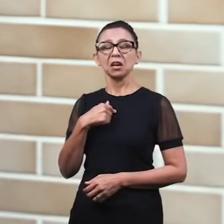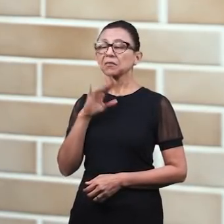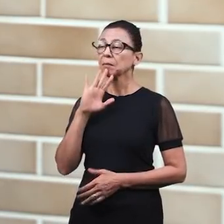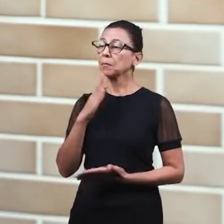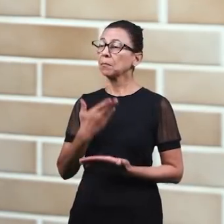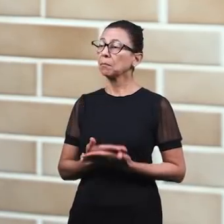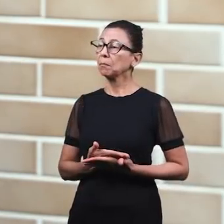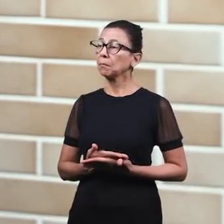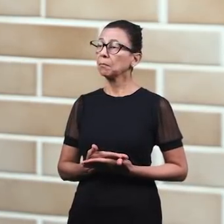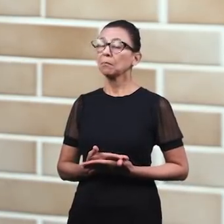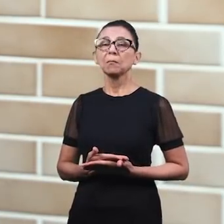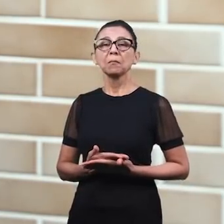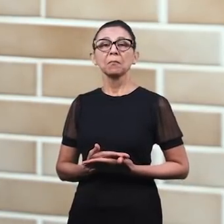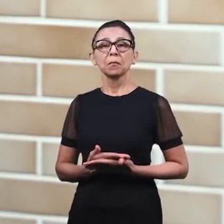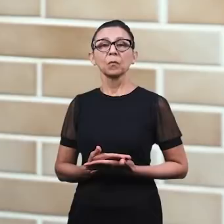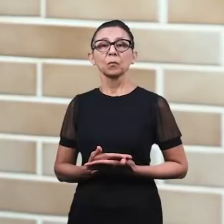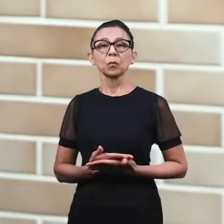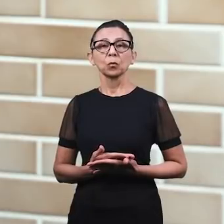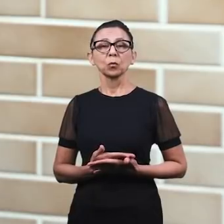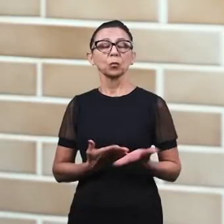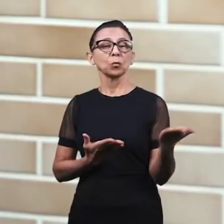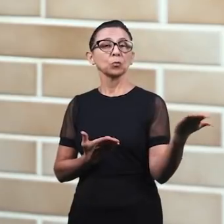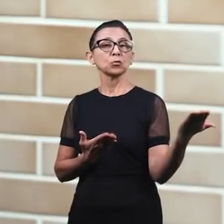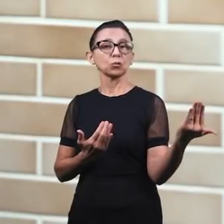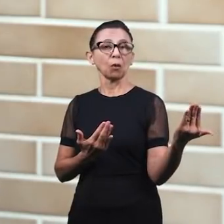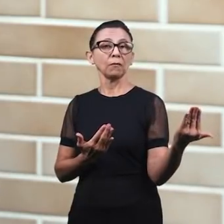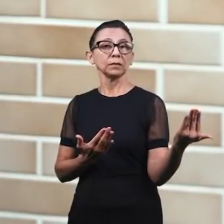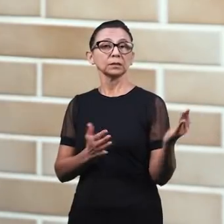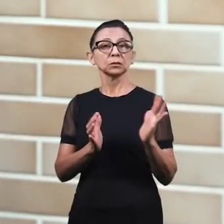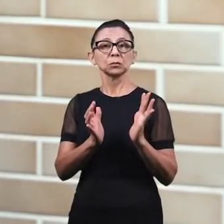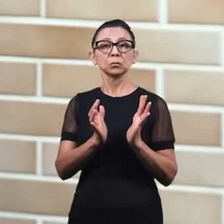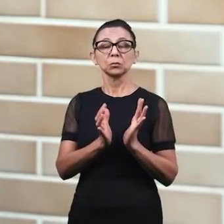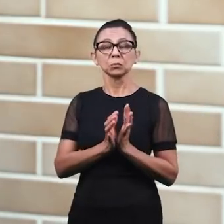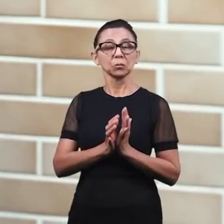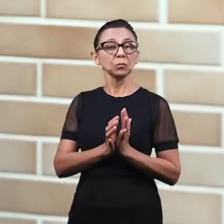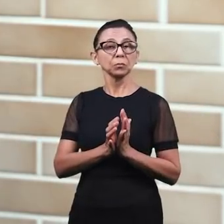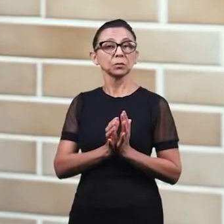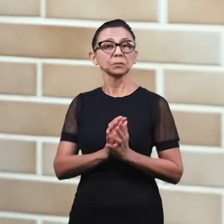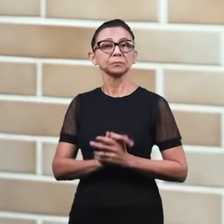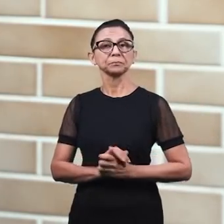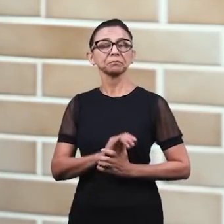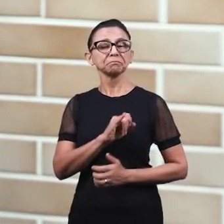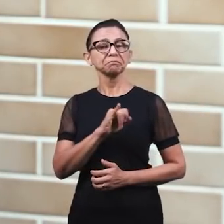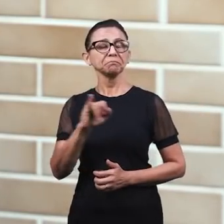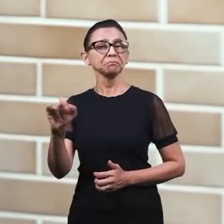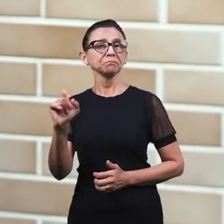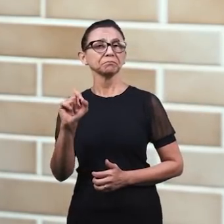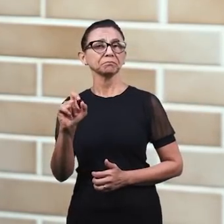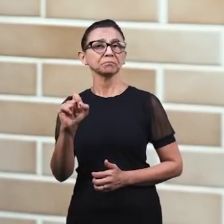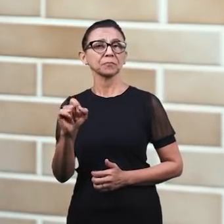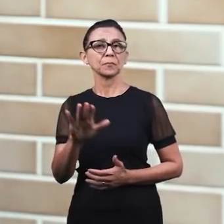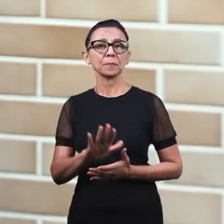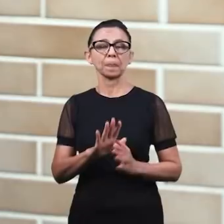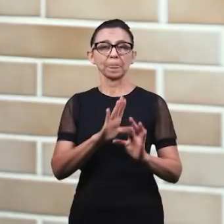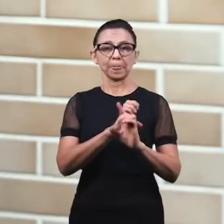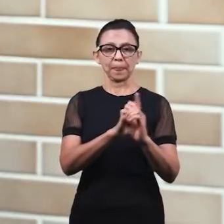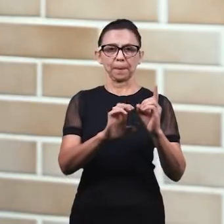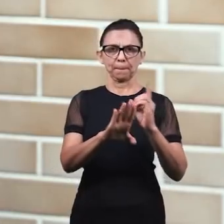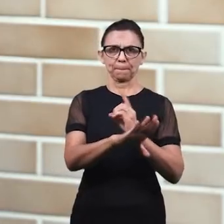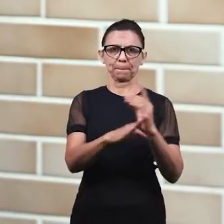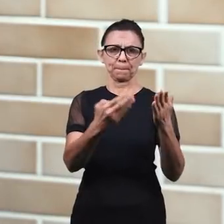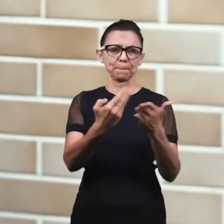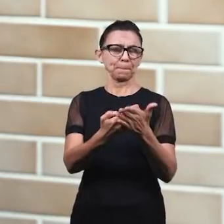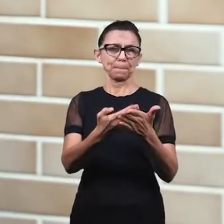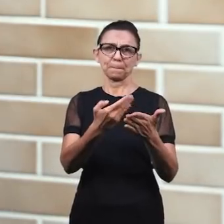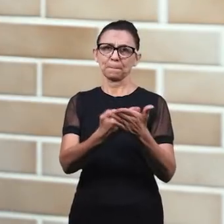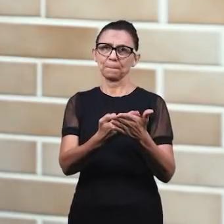jovens que estão sob a sua responsabilidade como responsável pelos jovens, quando eles têm dito que estudar a